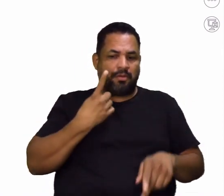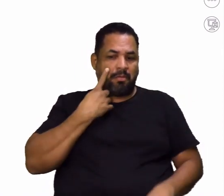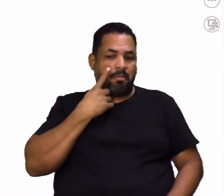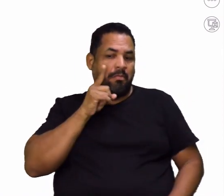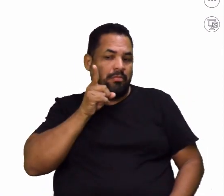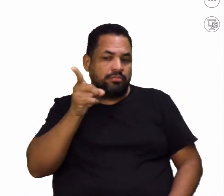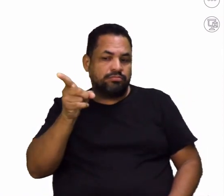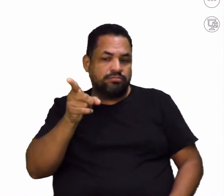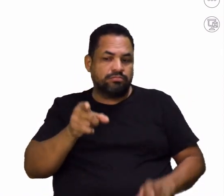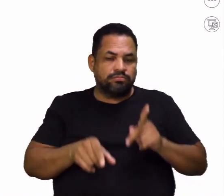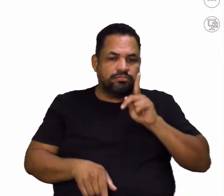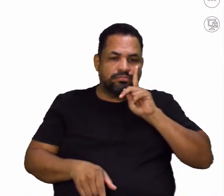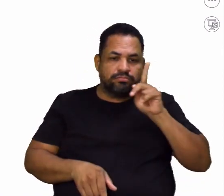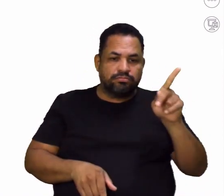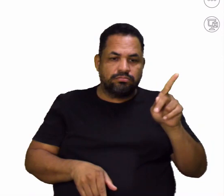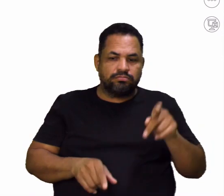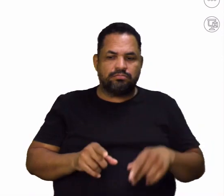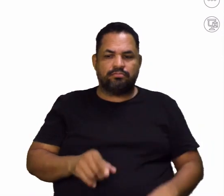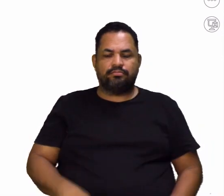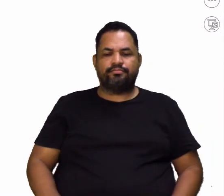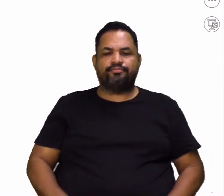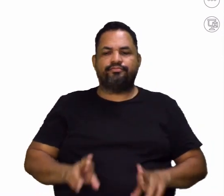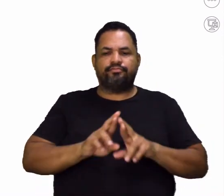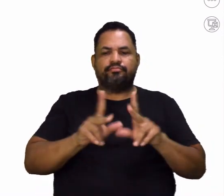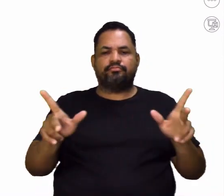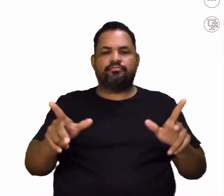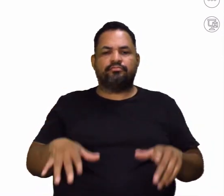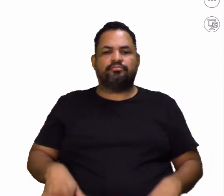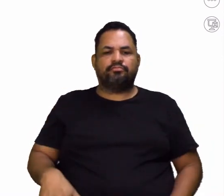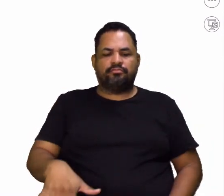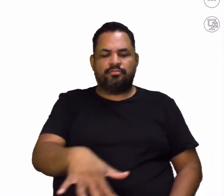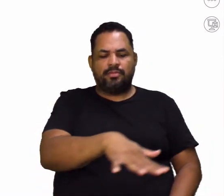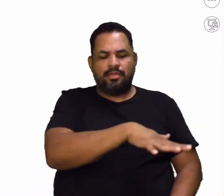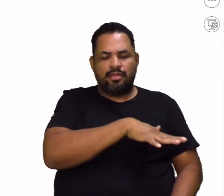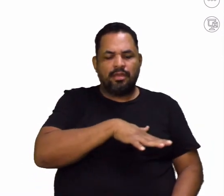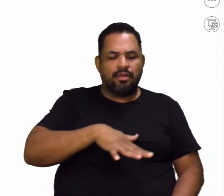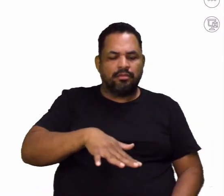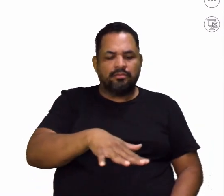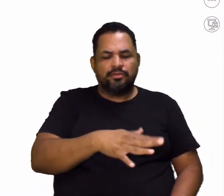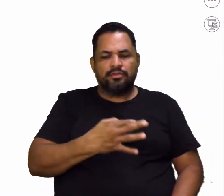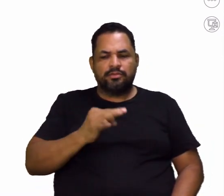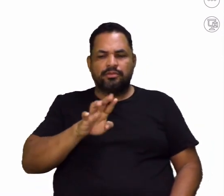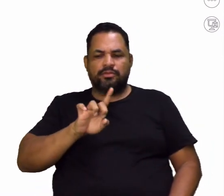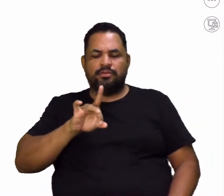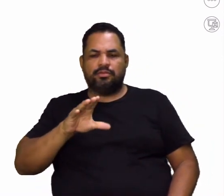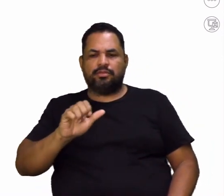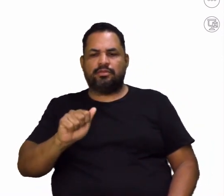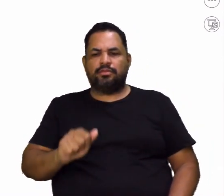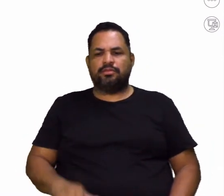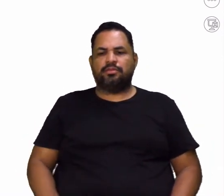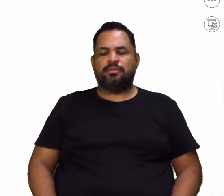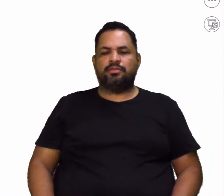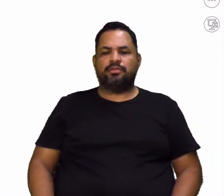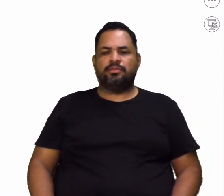ó a primeira fala assim ó campo de trigo e